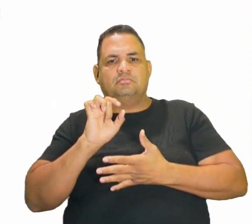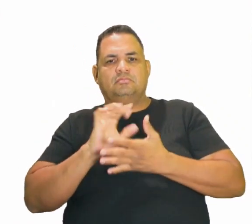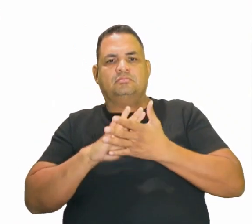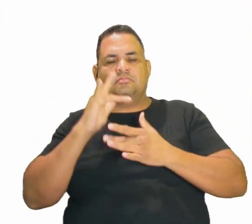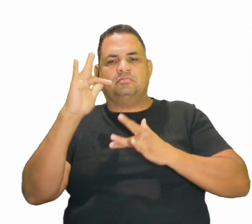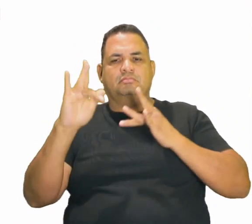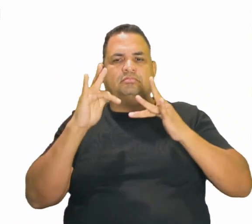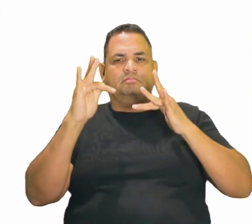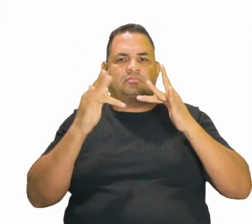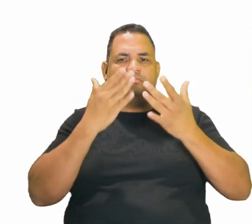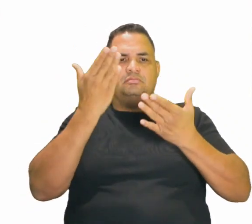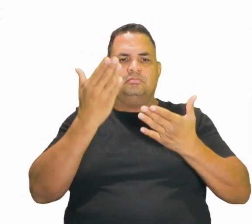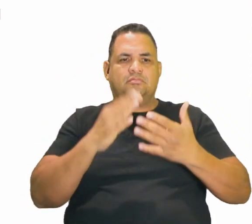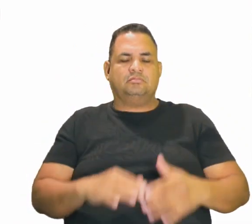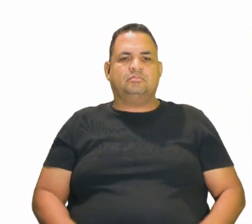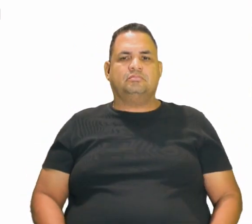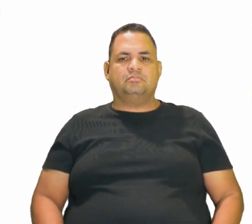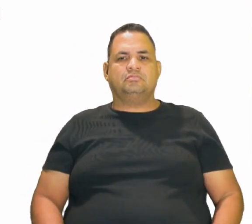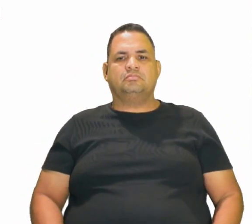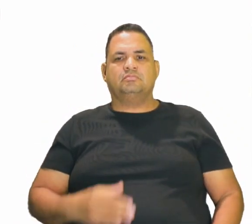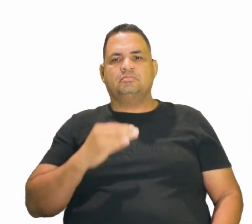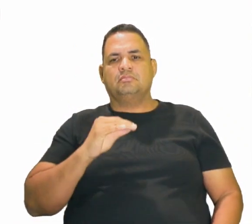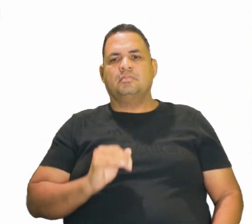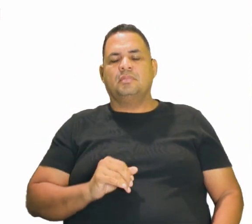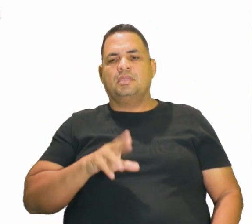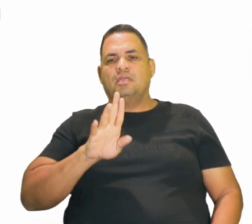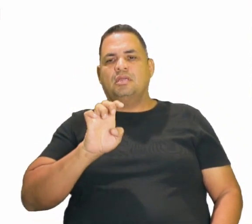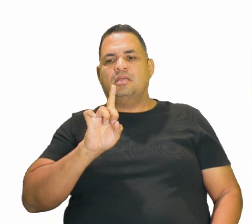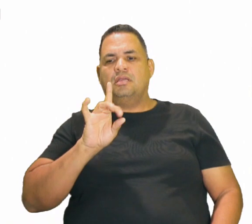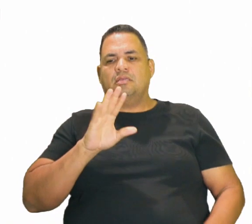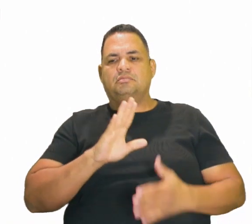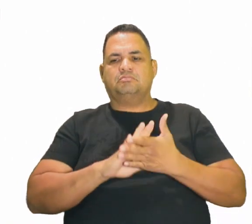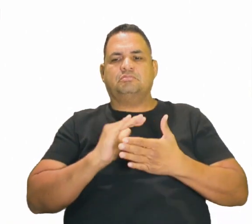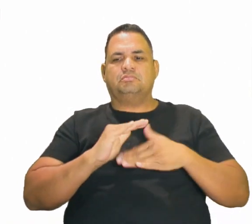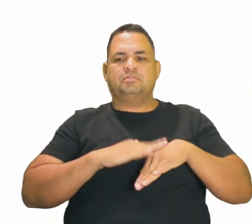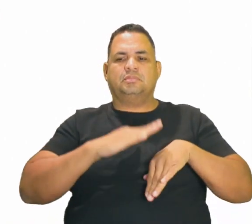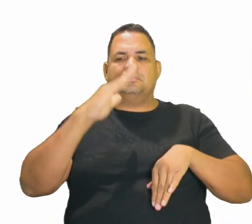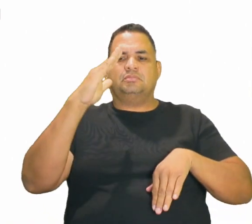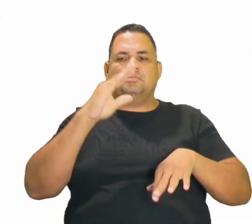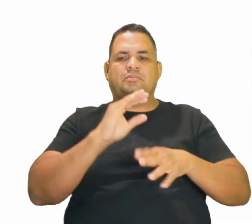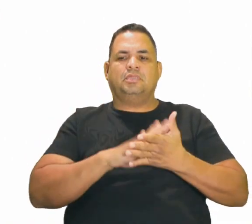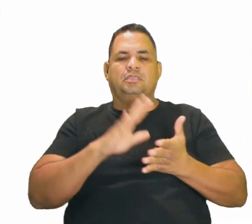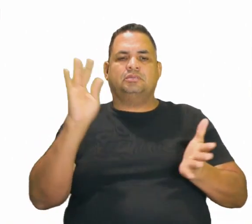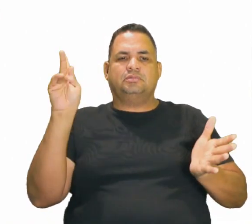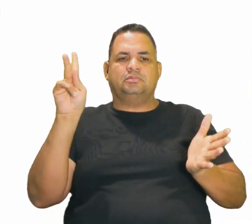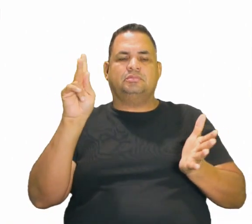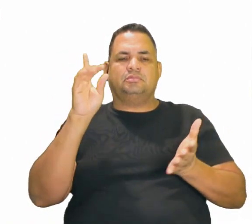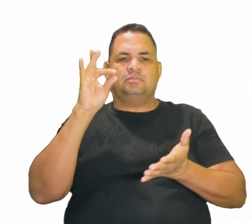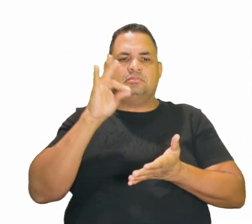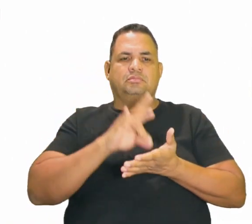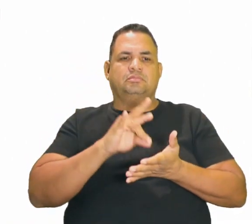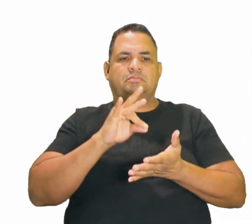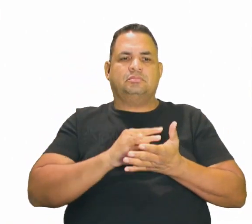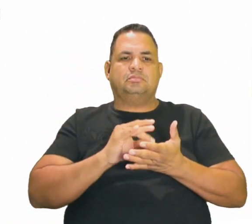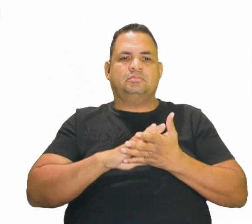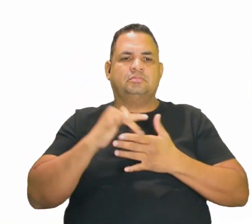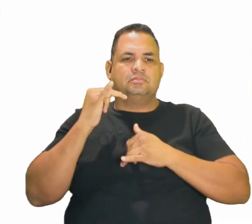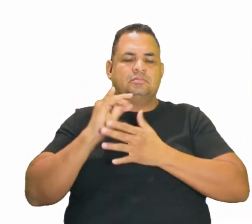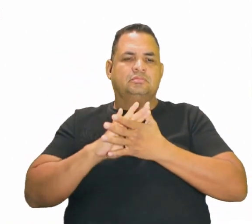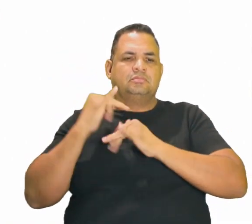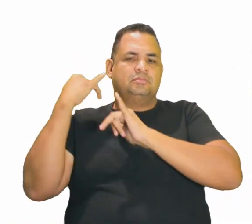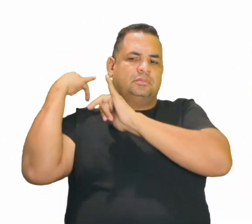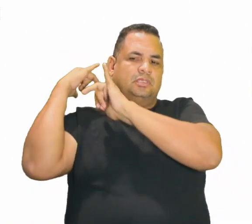são classificadas em ranking das mais originais as lendas